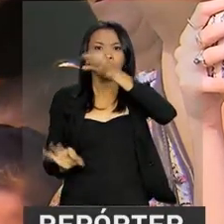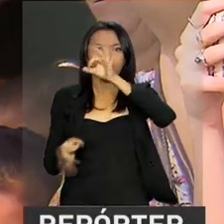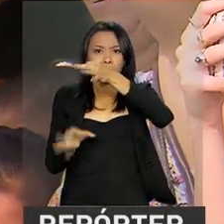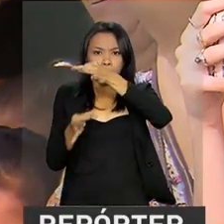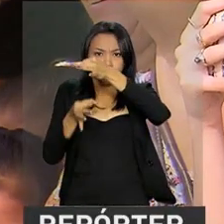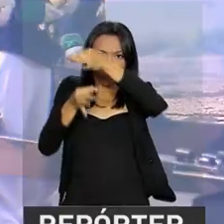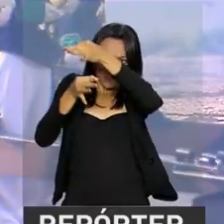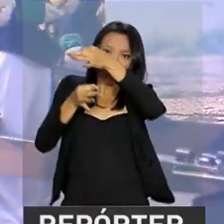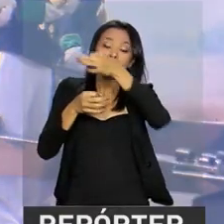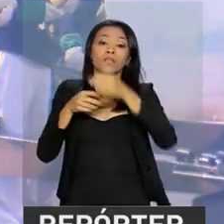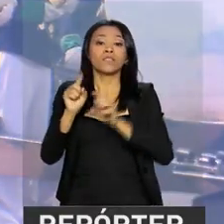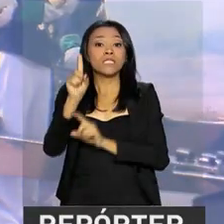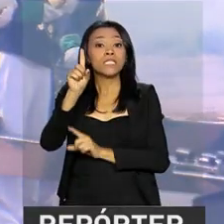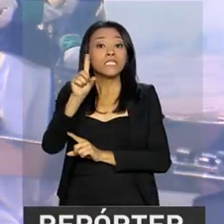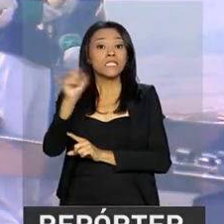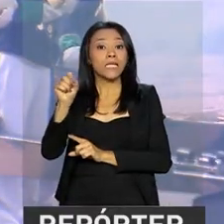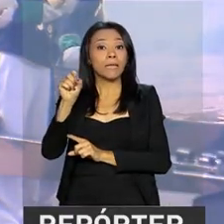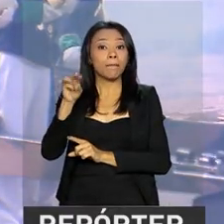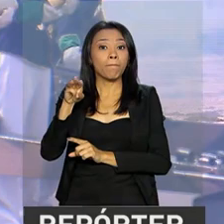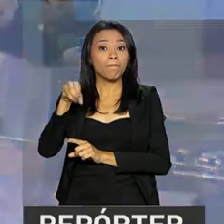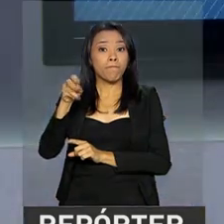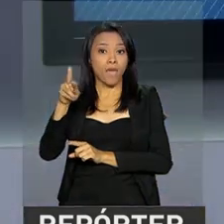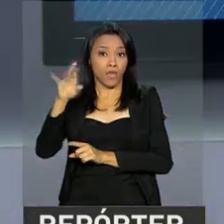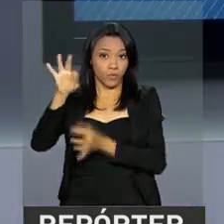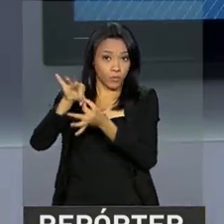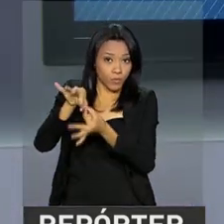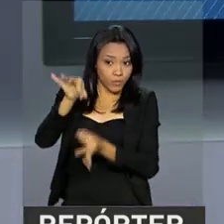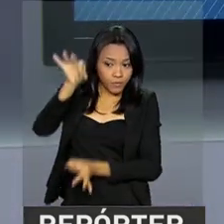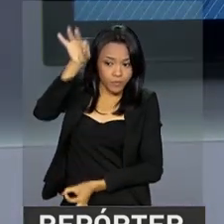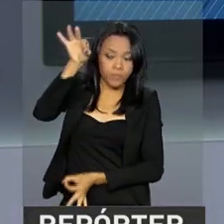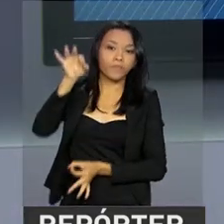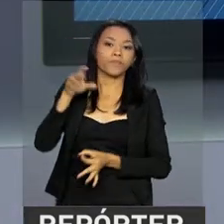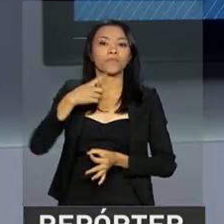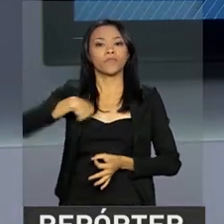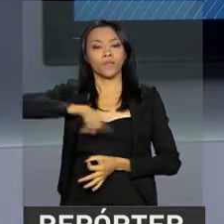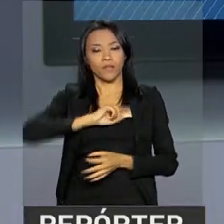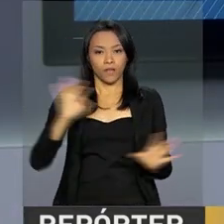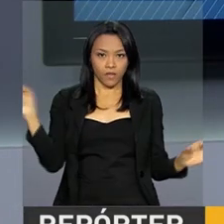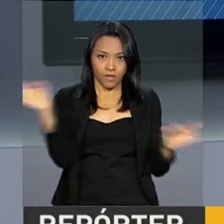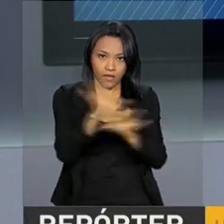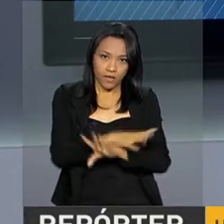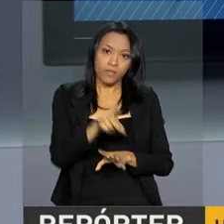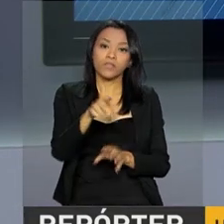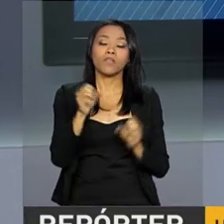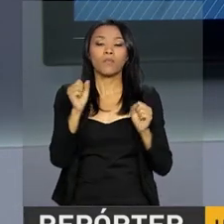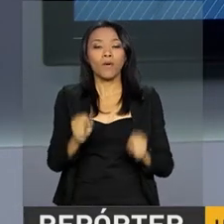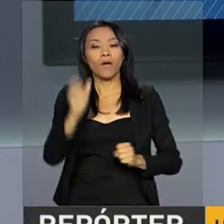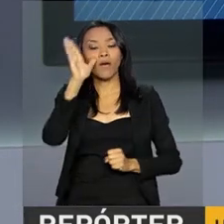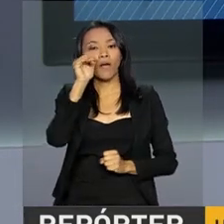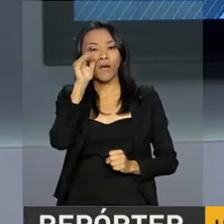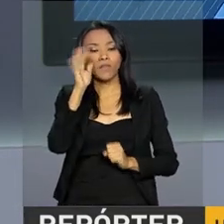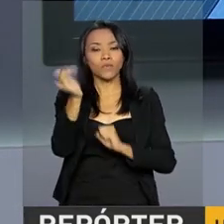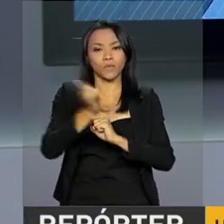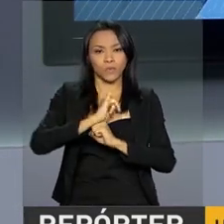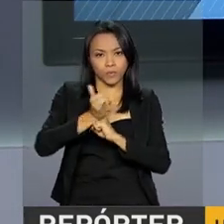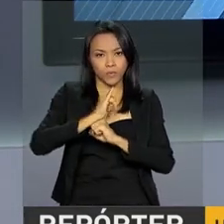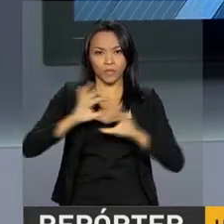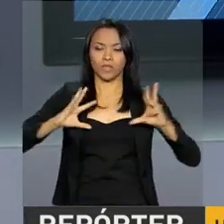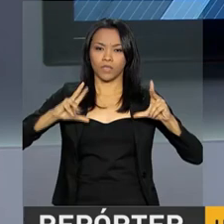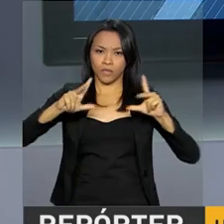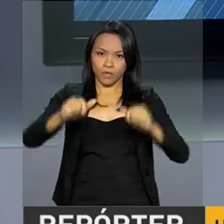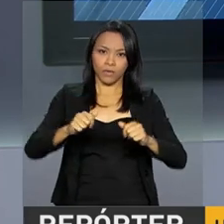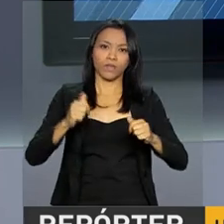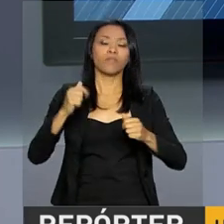x metálicas de 100 metros cada nós ficamos por aqui você pode rever as reportagens no youtube e toda nossa